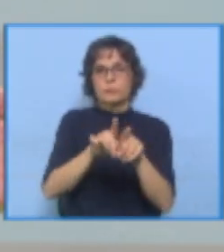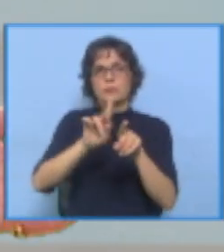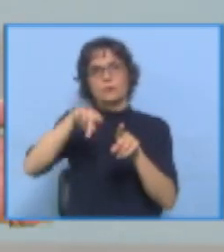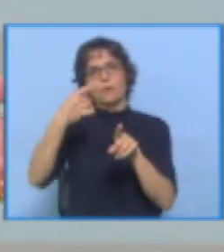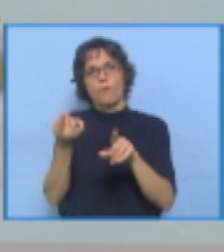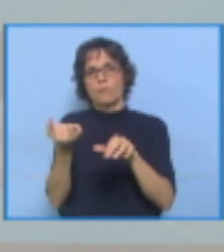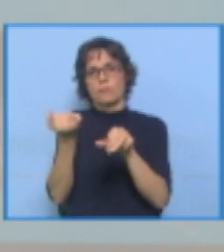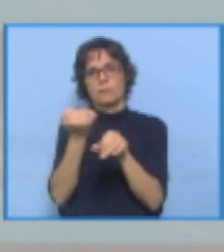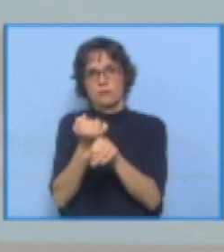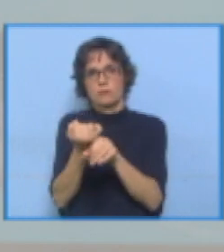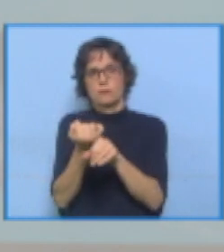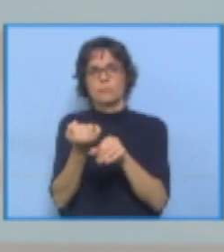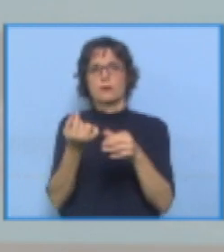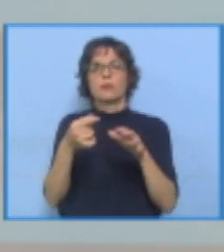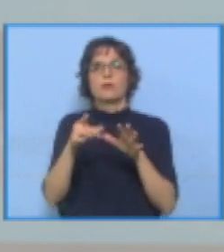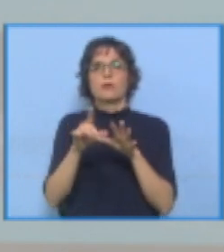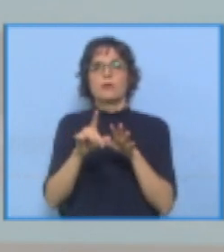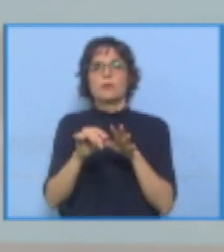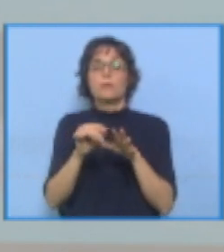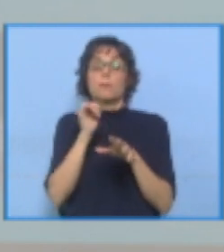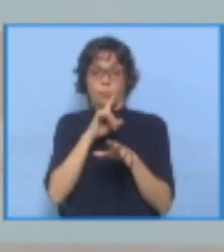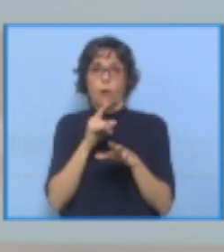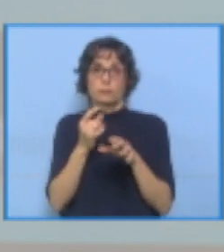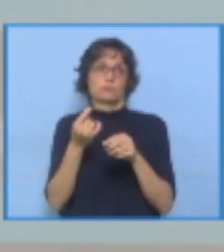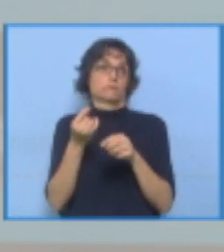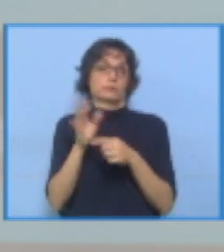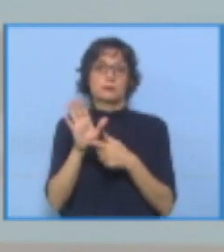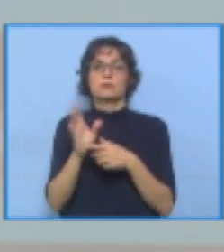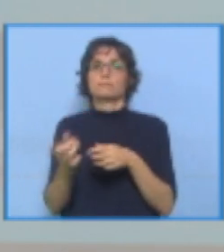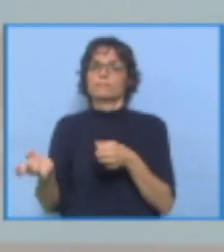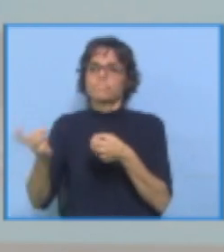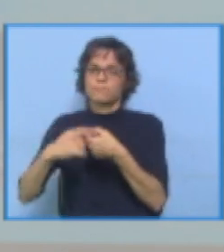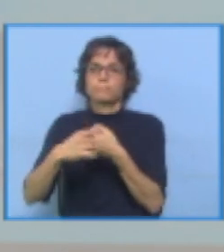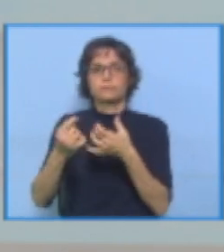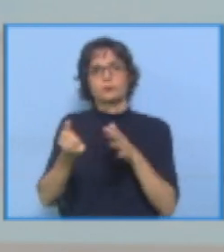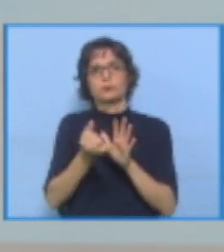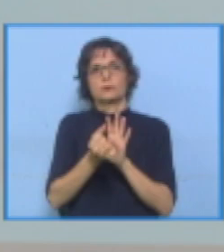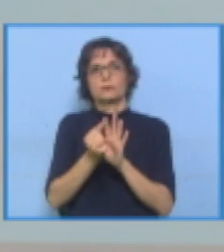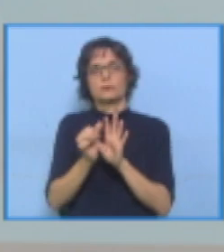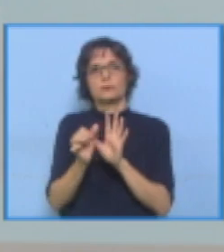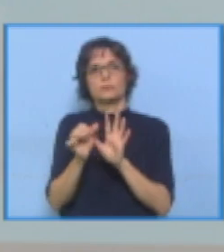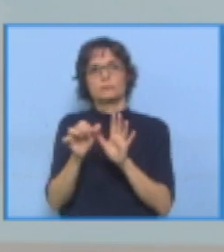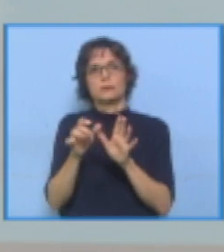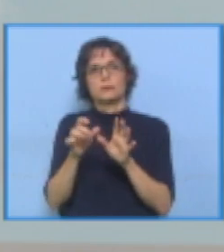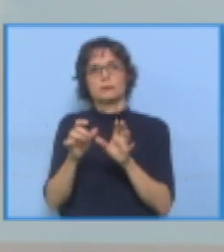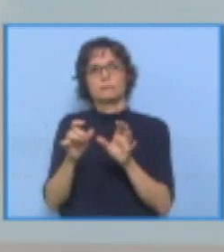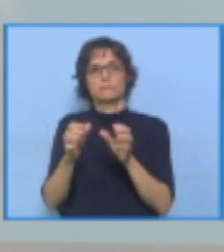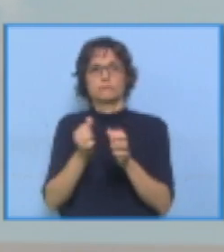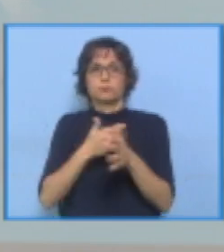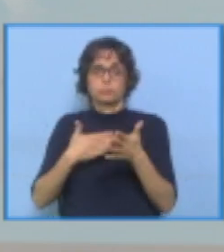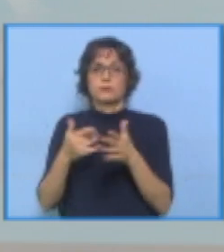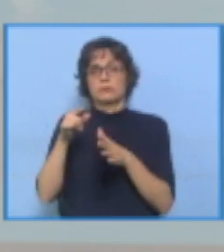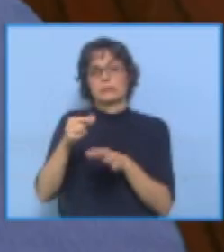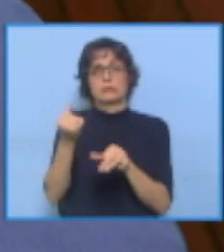qual ele trabalha, mas que está envolvida exatamente nesse contencioso contra o Estado, digamos que